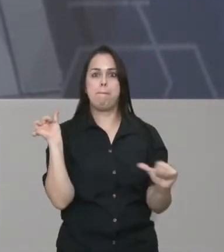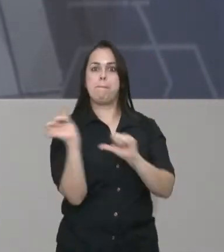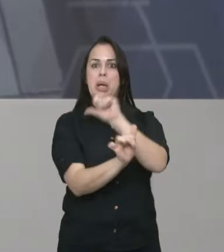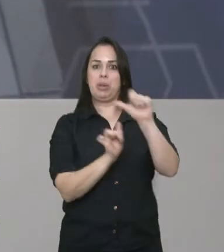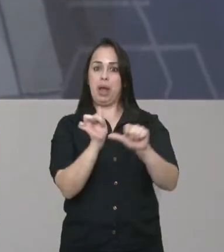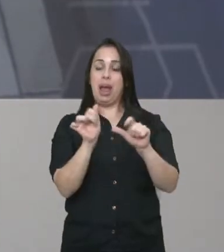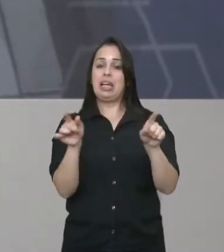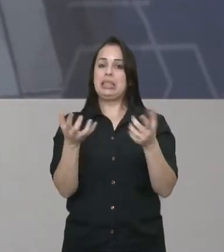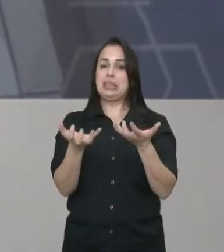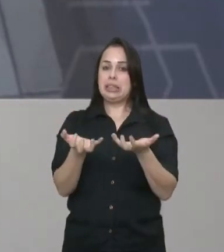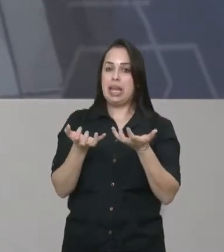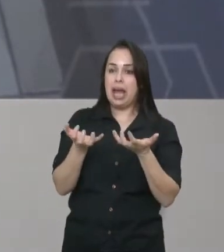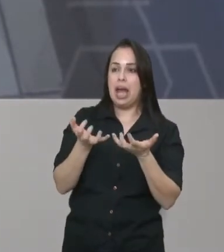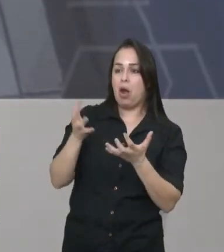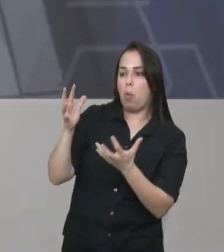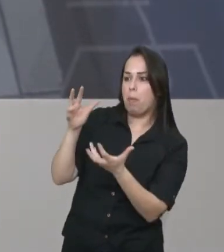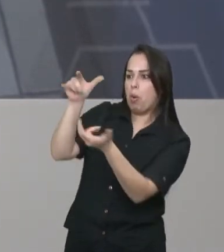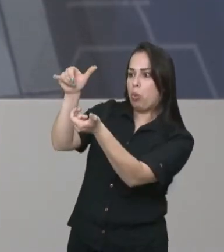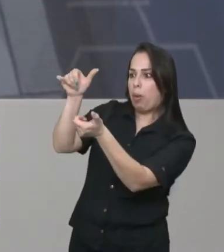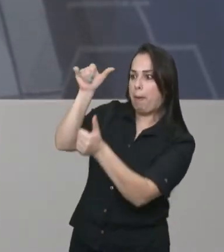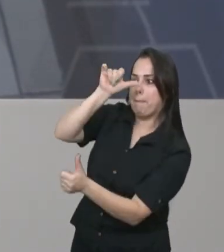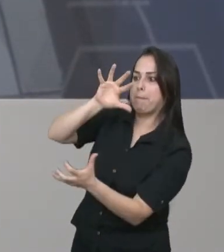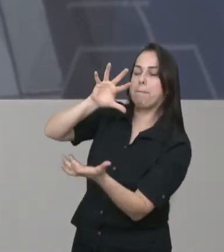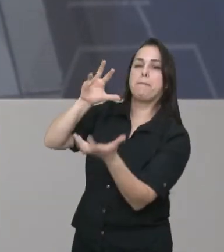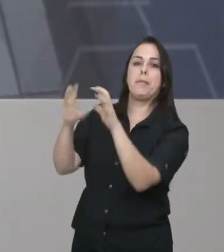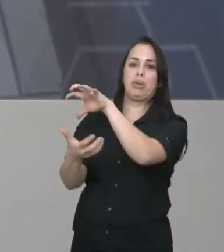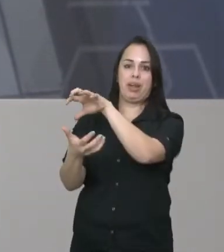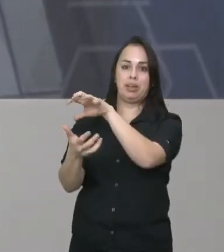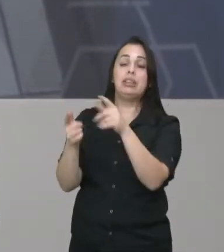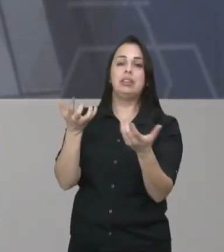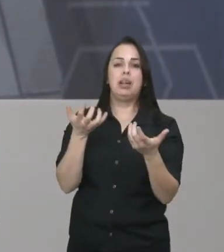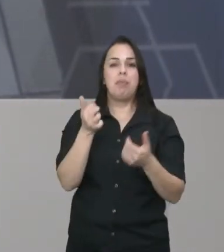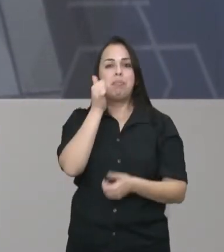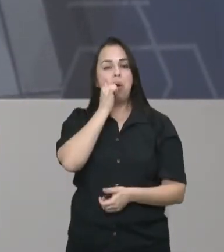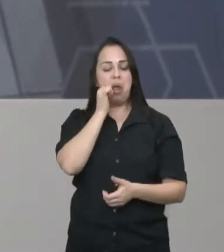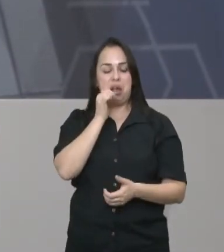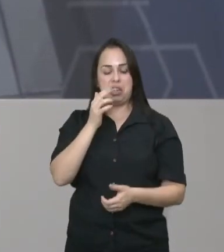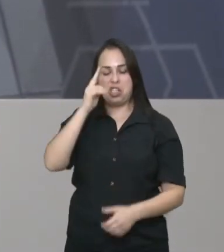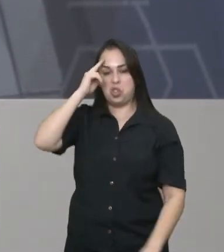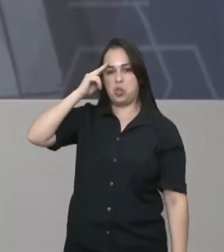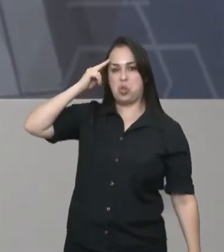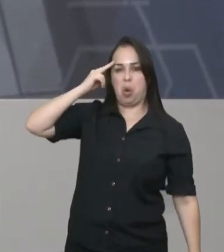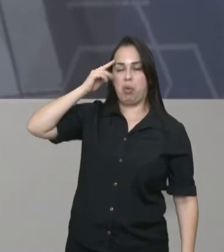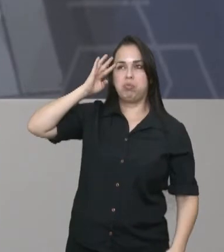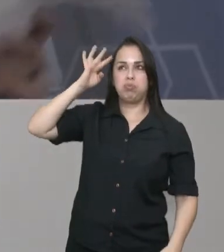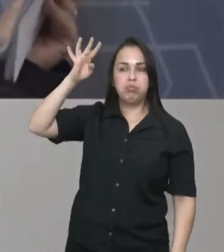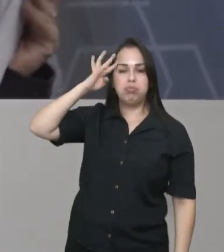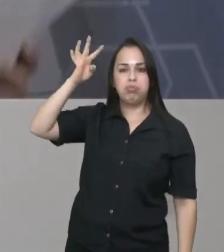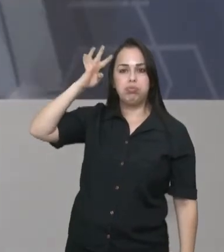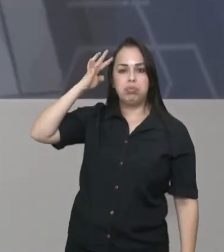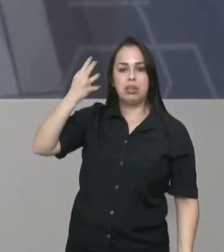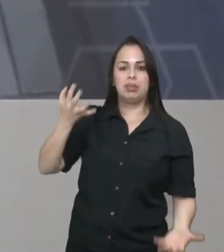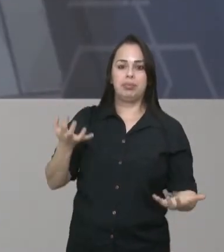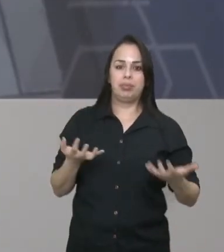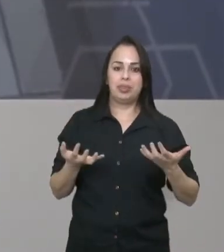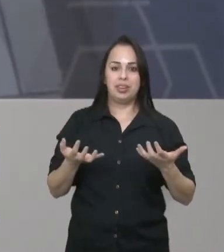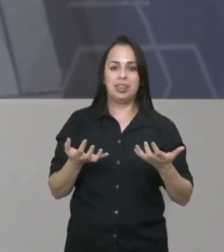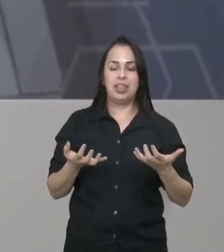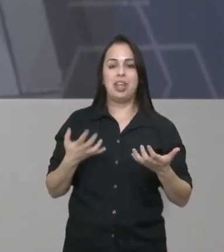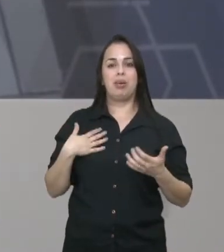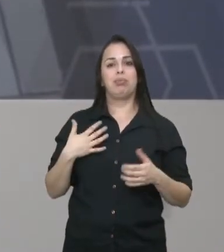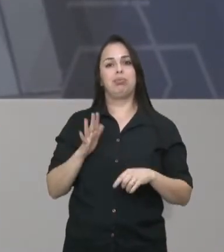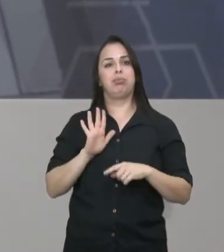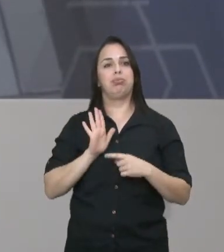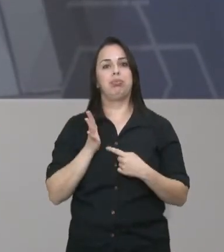que querem um mundo melhor, as mulheres que querem sonhar. né? Então, fiz esse